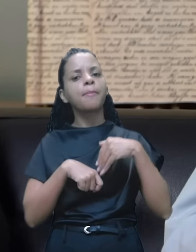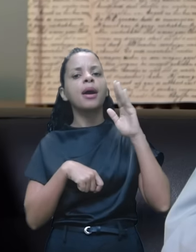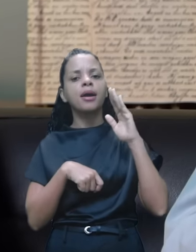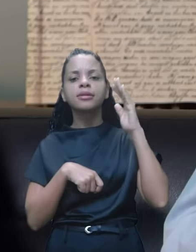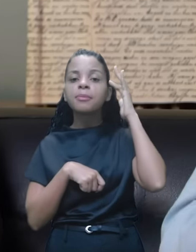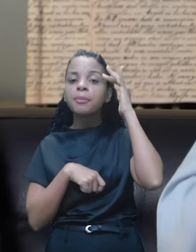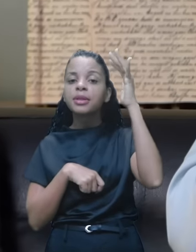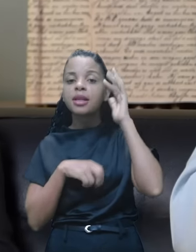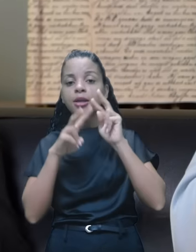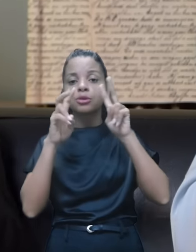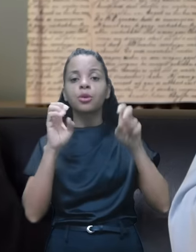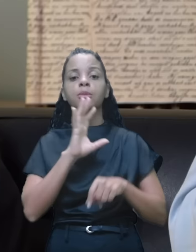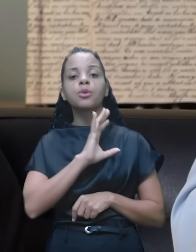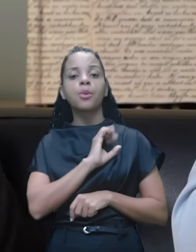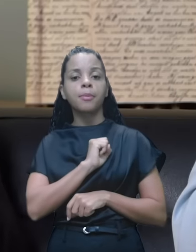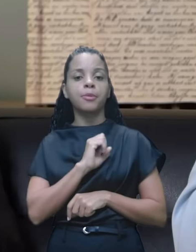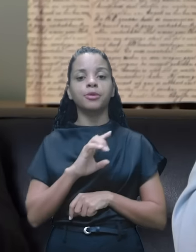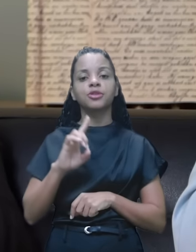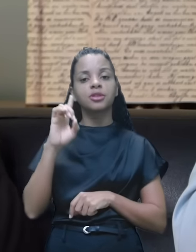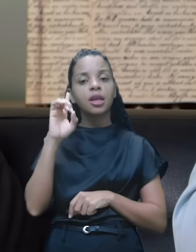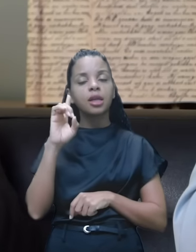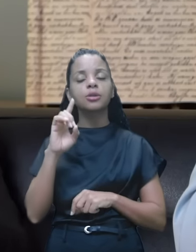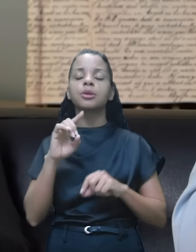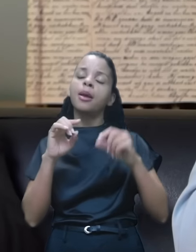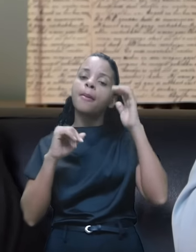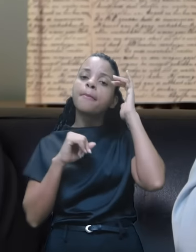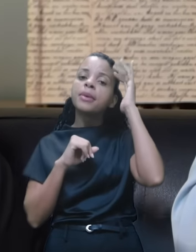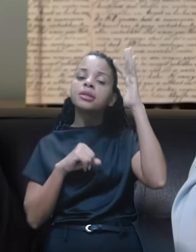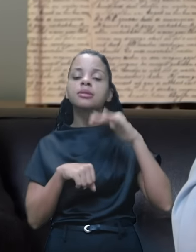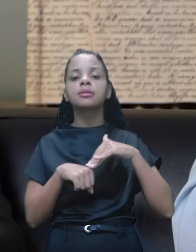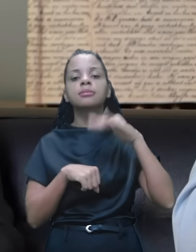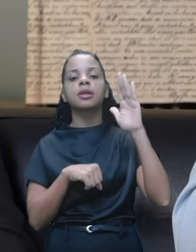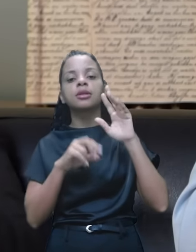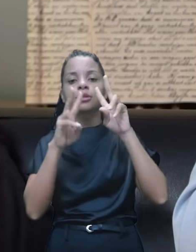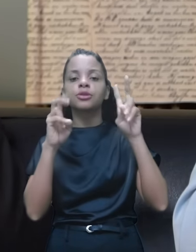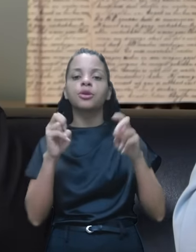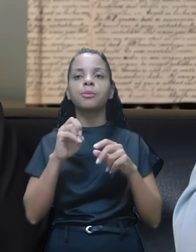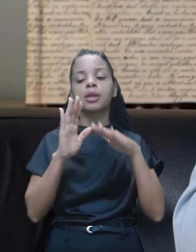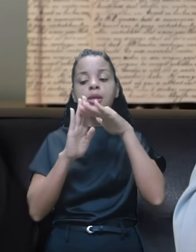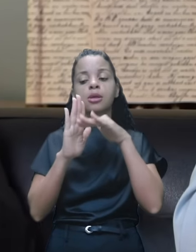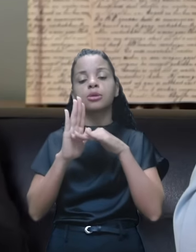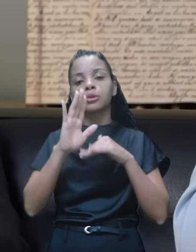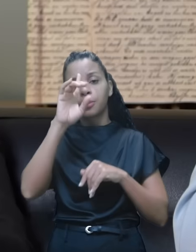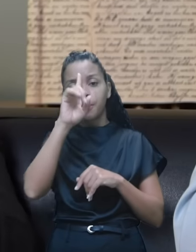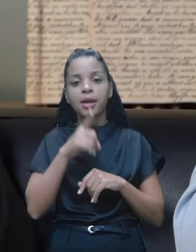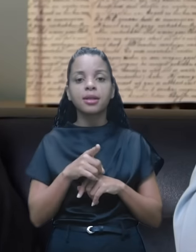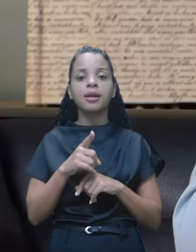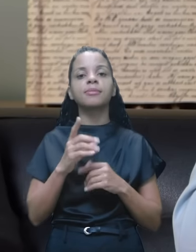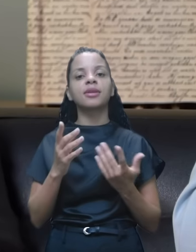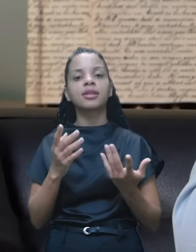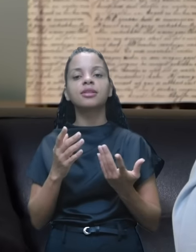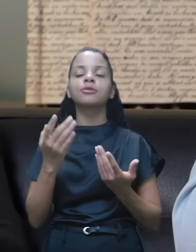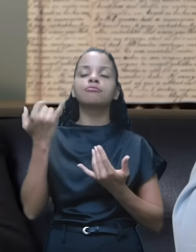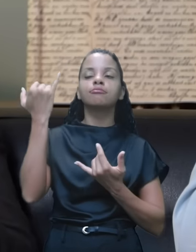gente refletindo o amor dele, os mandamentos dele, as orientações de Deus, ela vai entrando na nossa mente de forma